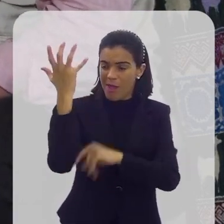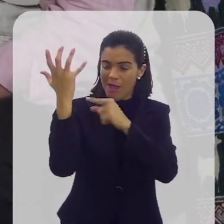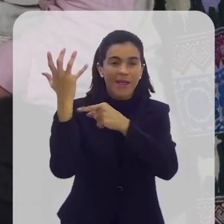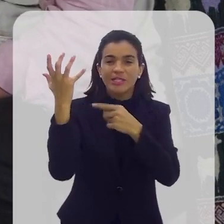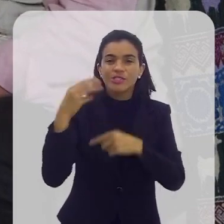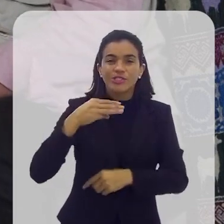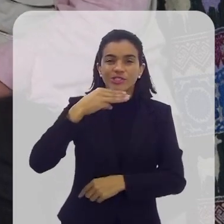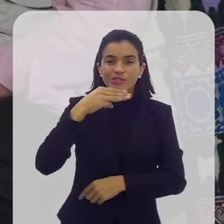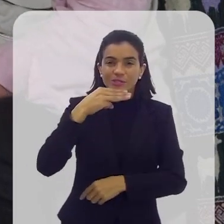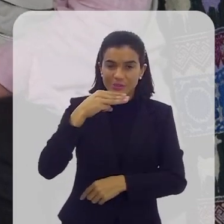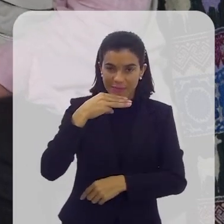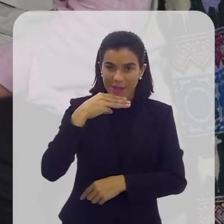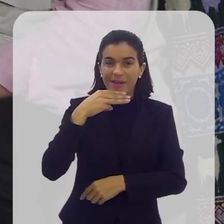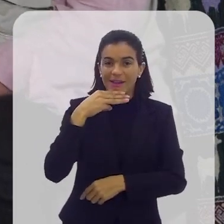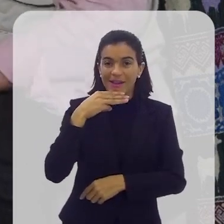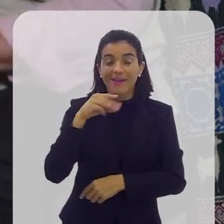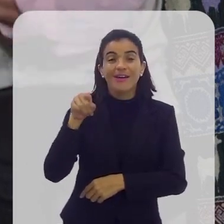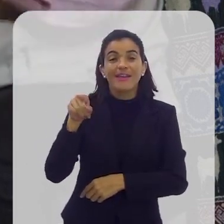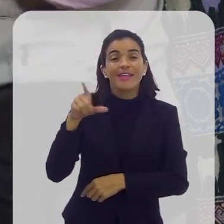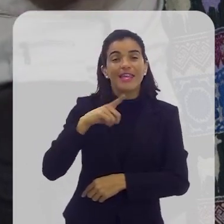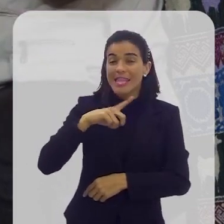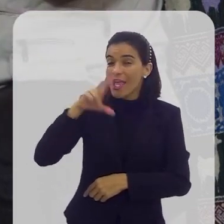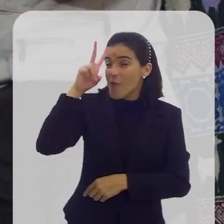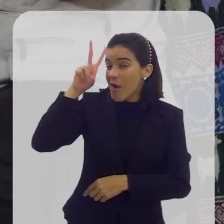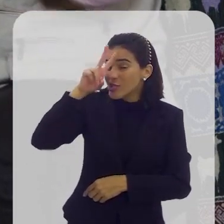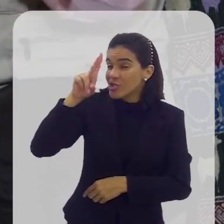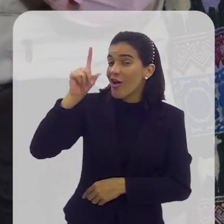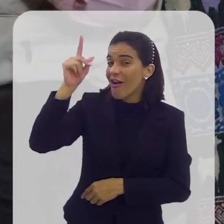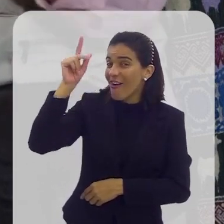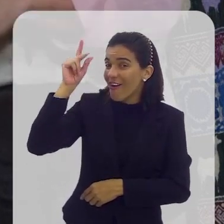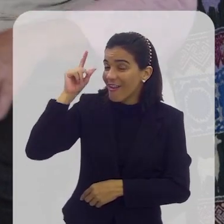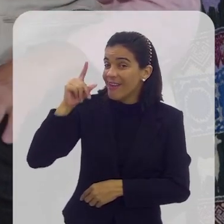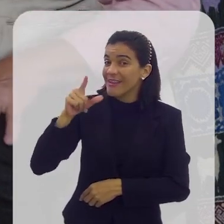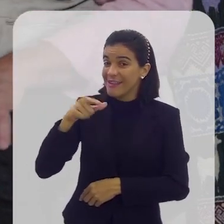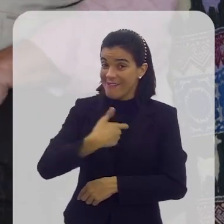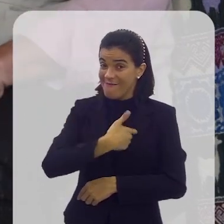doando tudo isso em vida. Então nós temos uma representação de Vargas